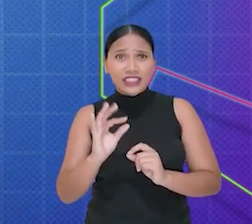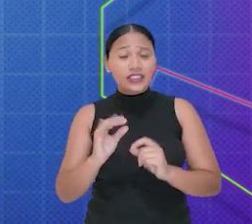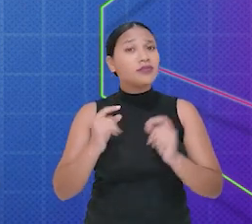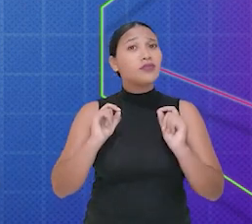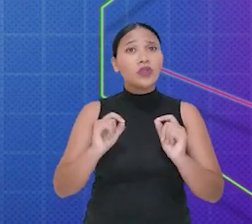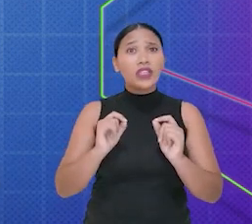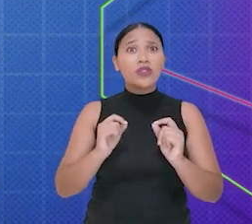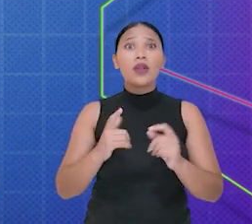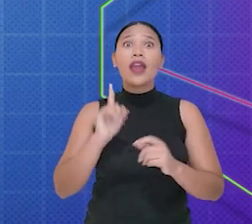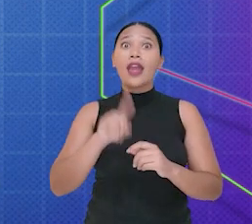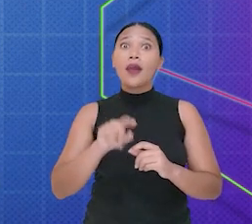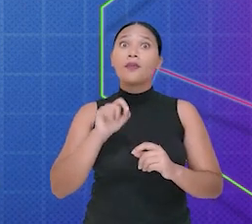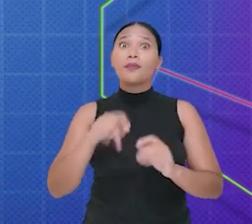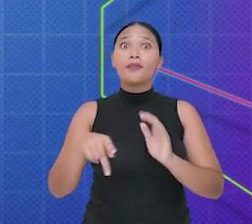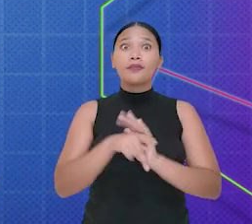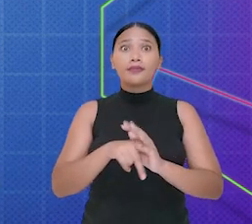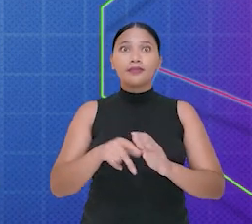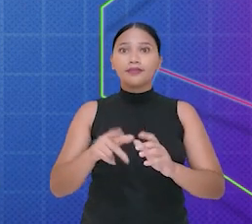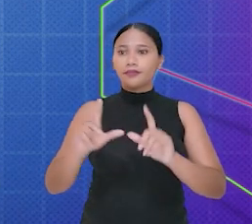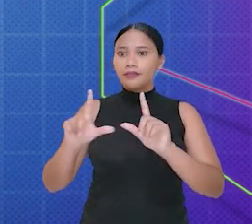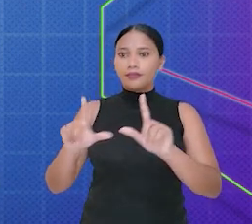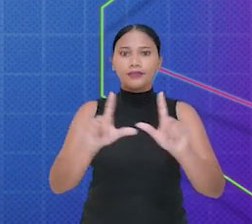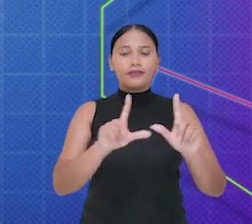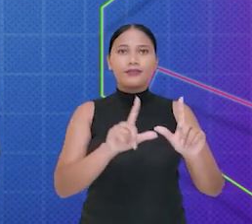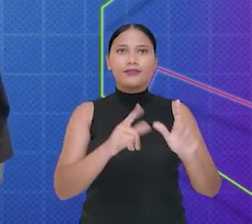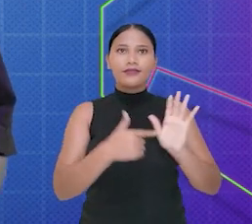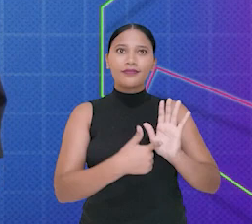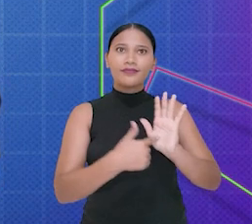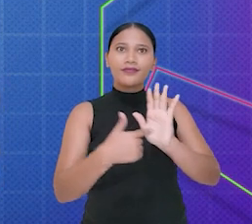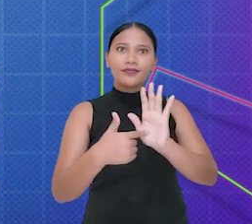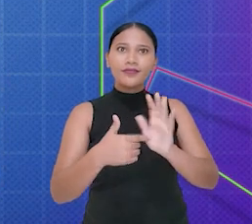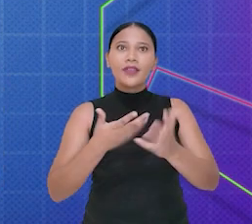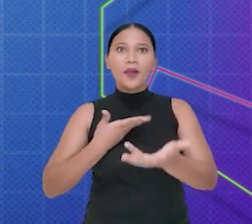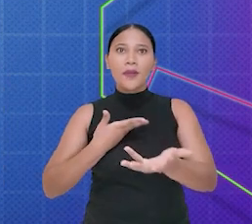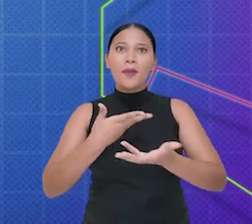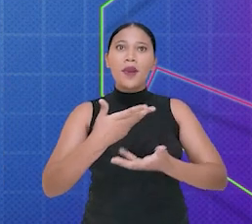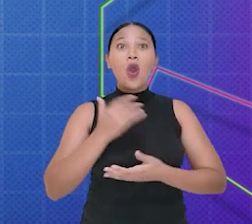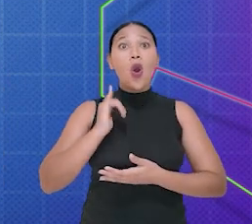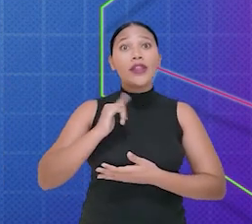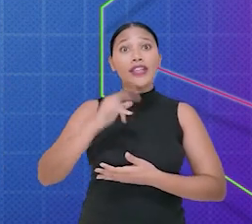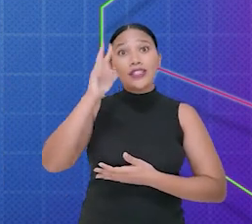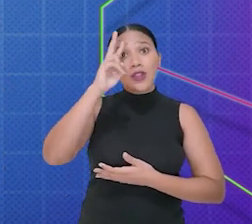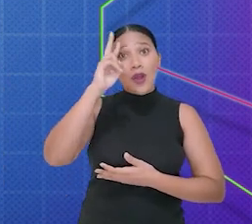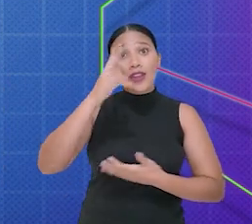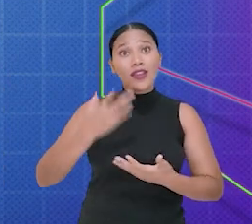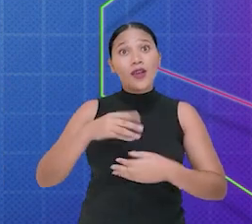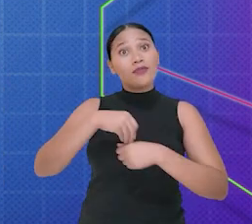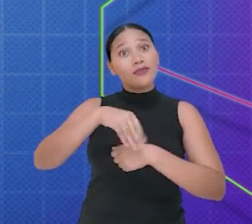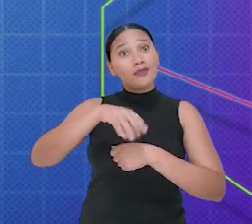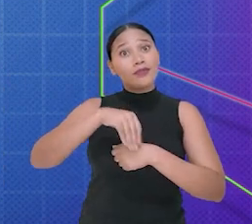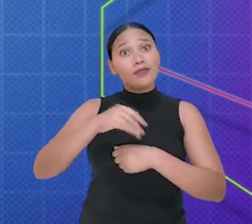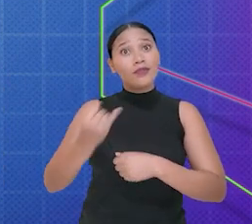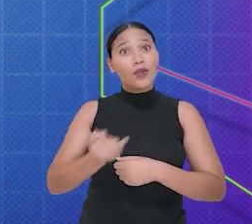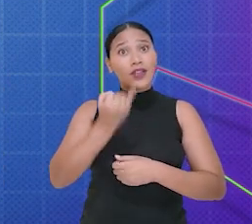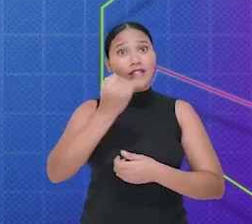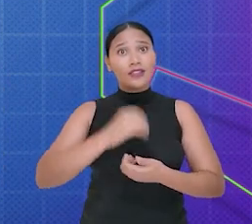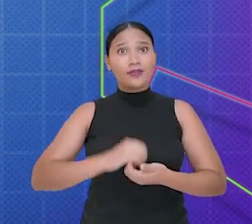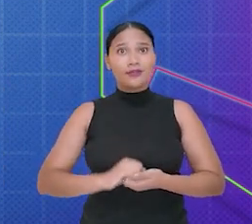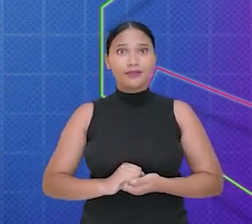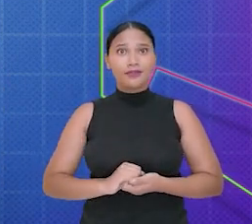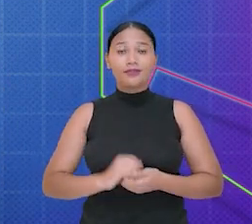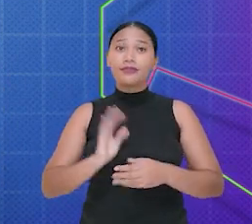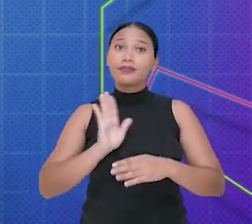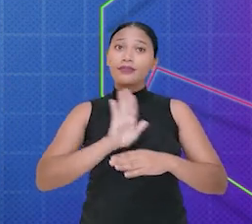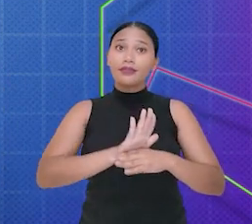As cutscenes, por sua vez, são cenas interativas que aparecem no jogo para contar a história ou transmitir informações